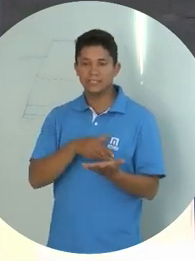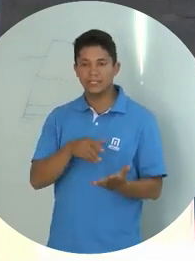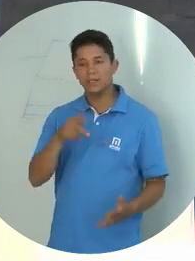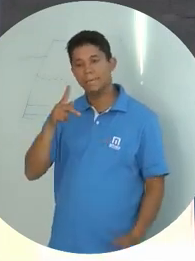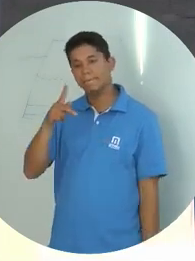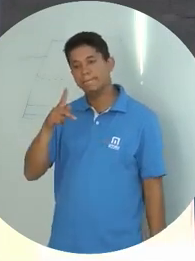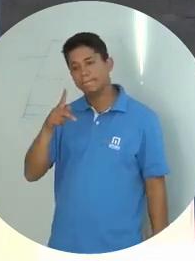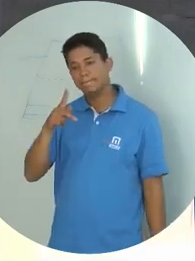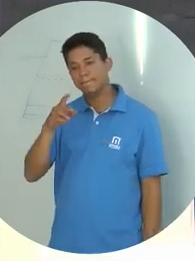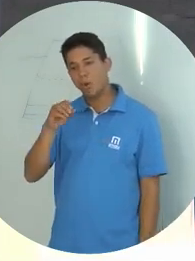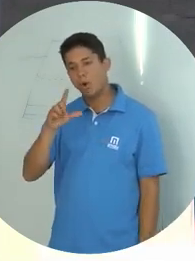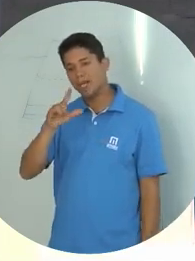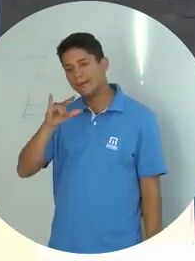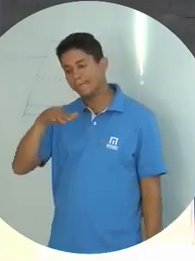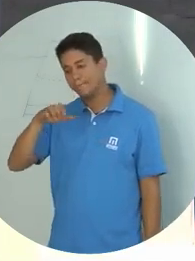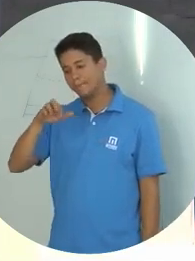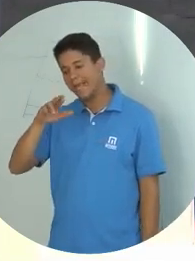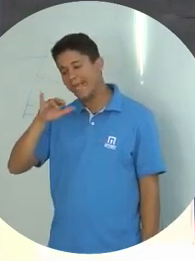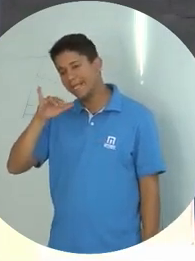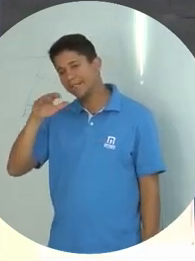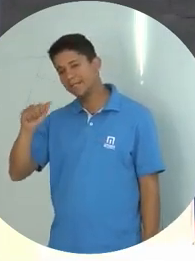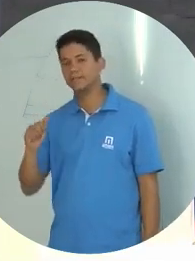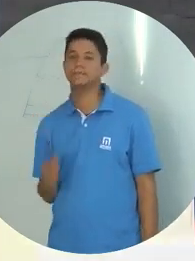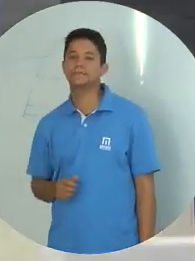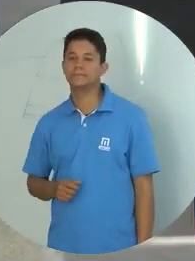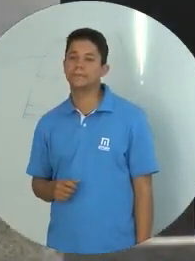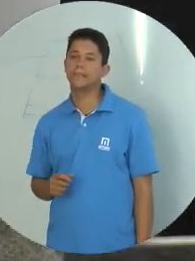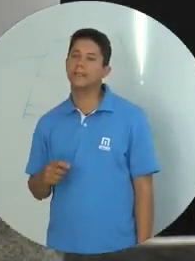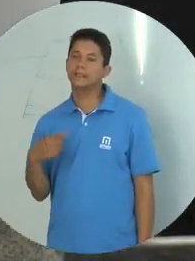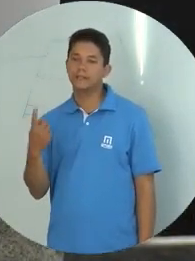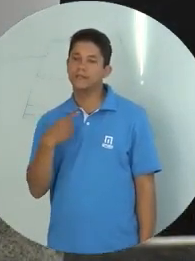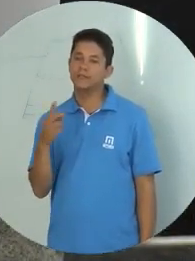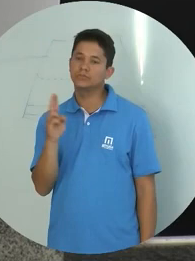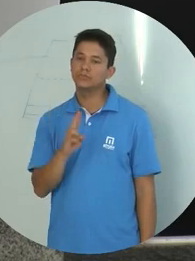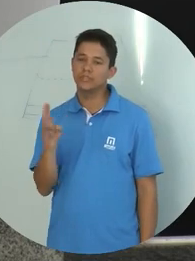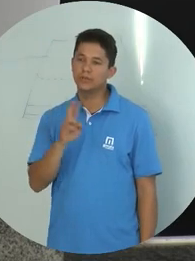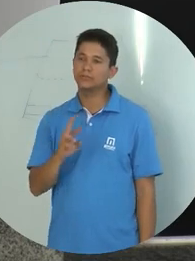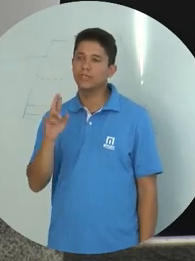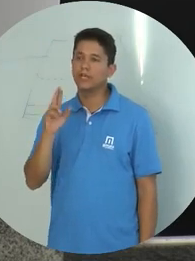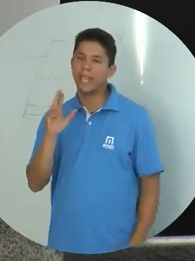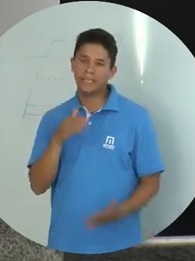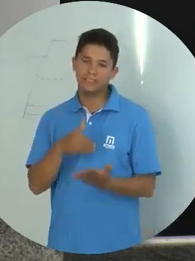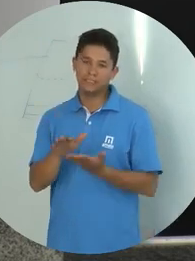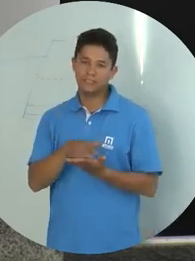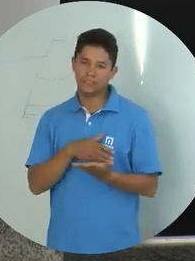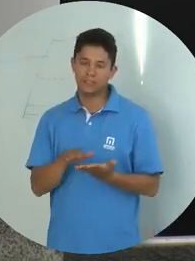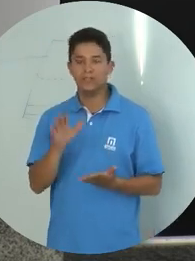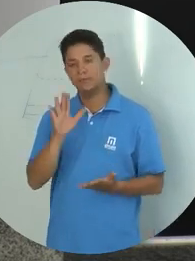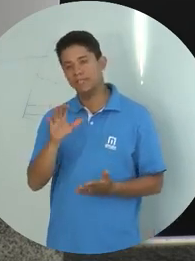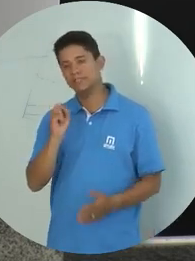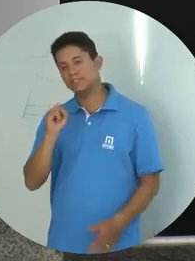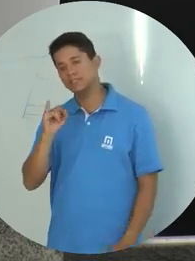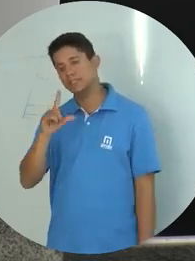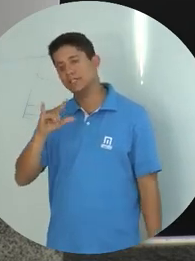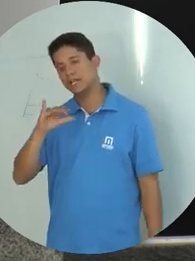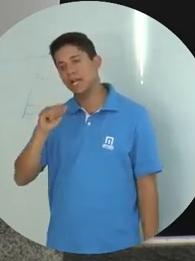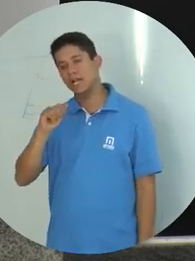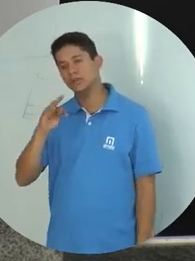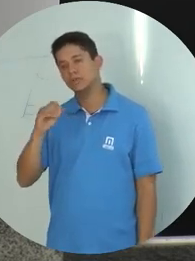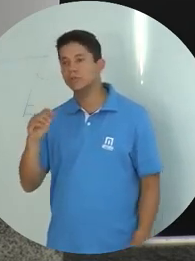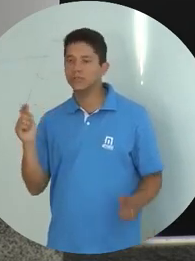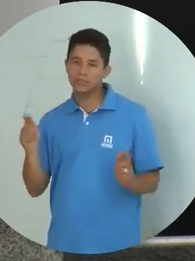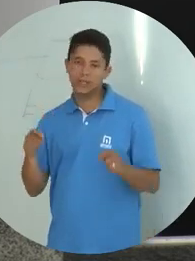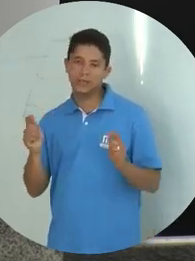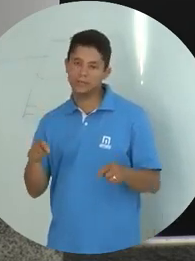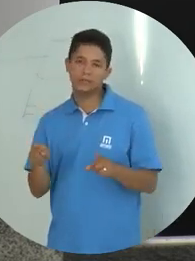Pelo know-how que a gente sempre está utilizando muito resina, a gente optou por resina. Mas silicato é uma solução também, para